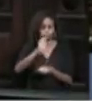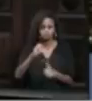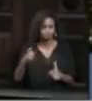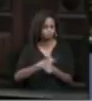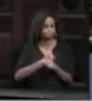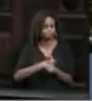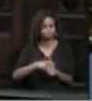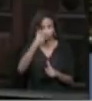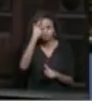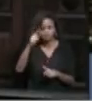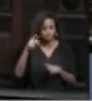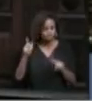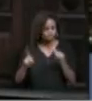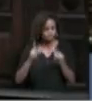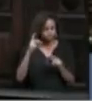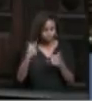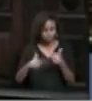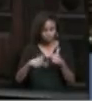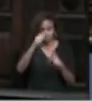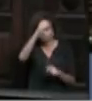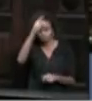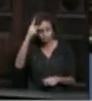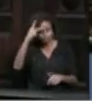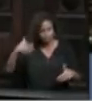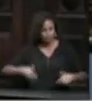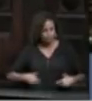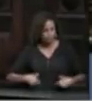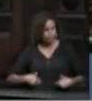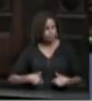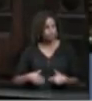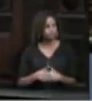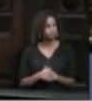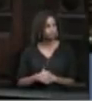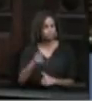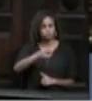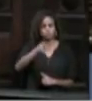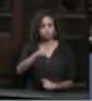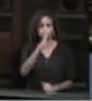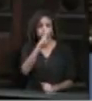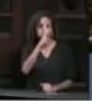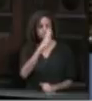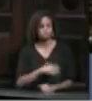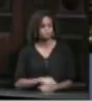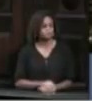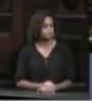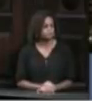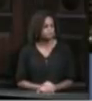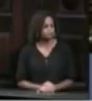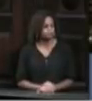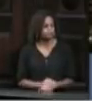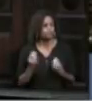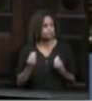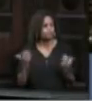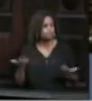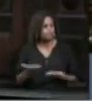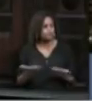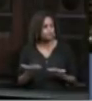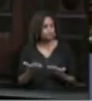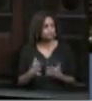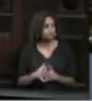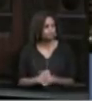fome, reprimiram os servidores brutalmente nas ruas, e eu estou falando de todos os servidores. Como é que agora a gente chega para